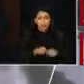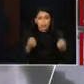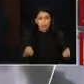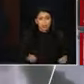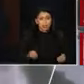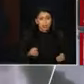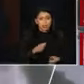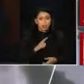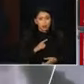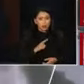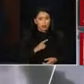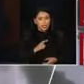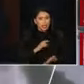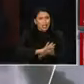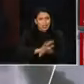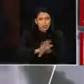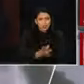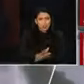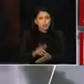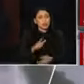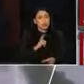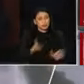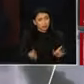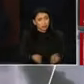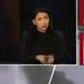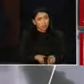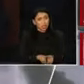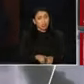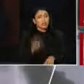Promovendo a destruição do Estado Democrático de Direito.